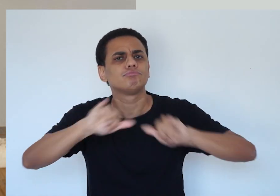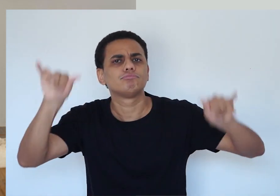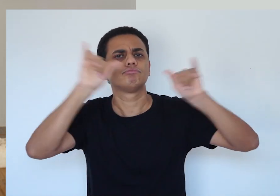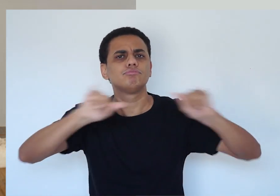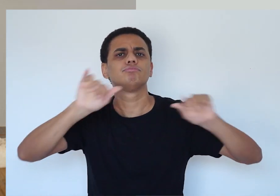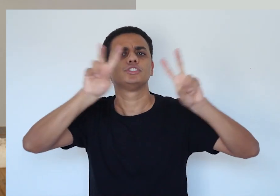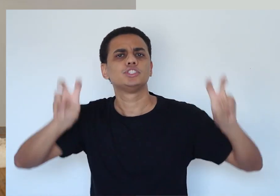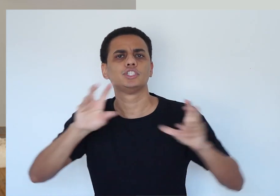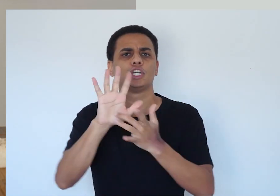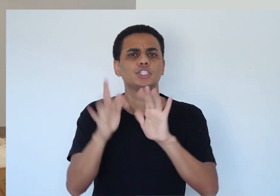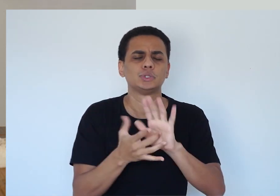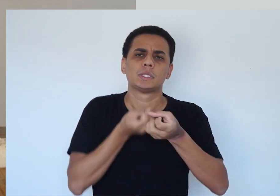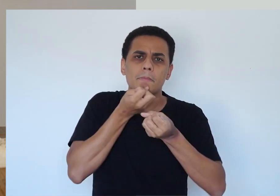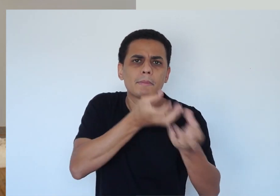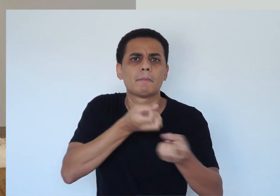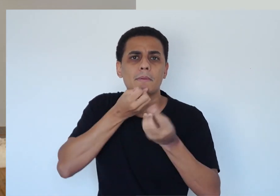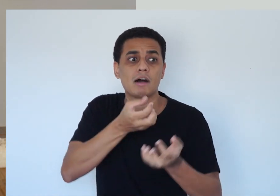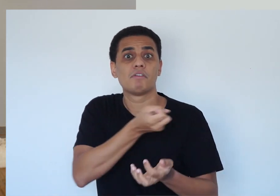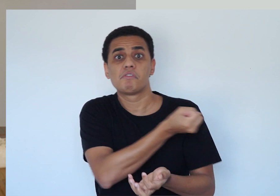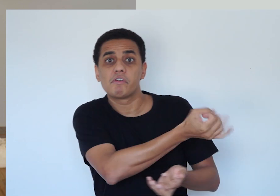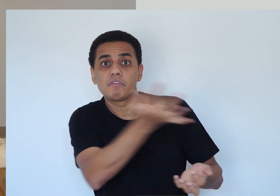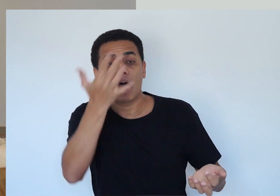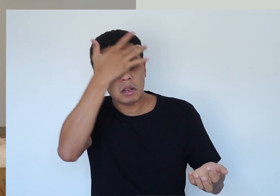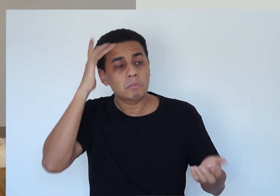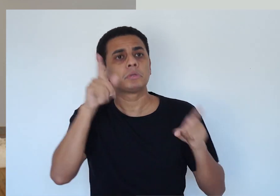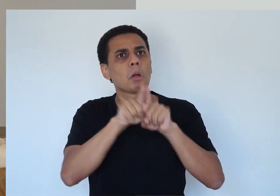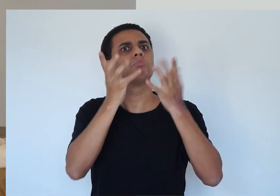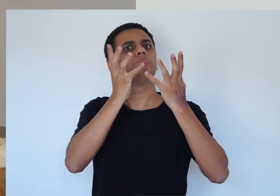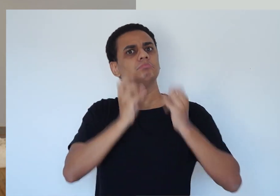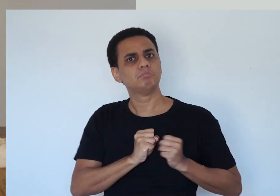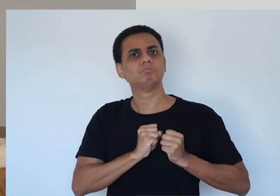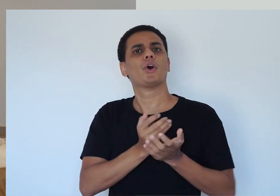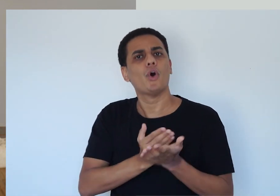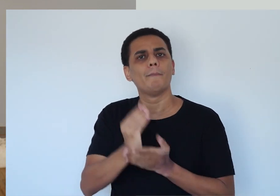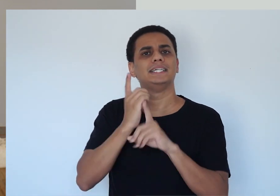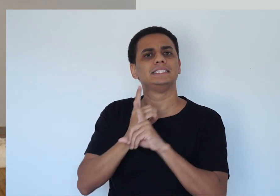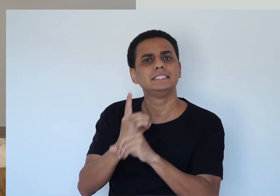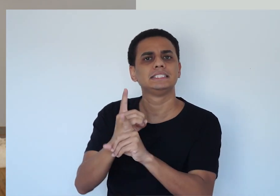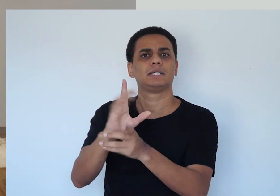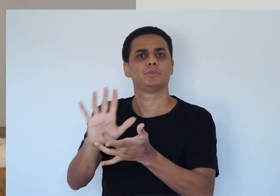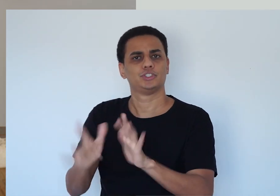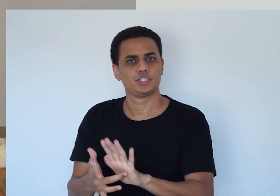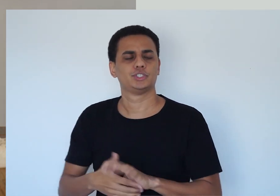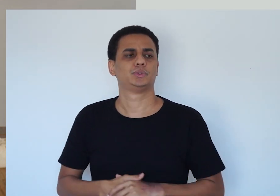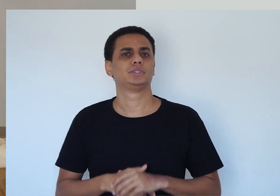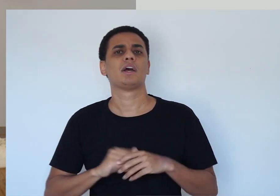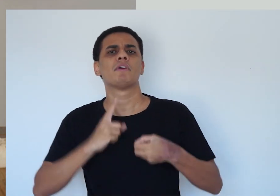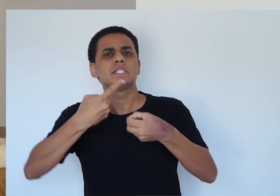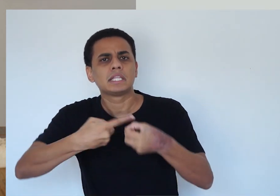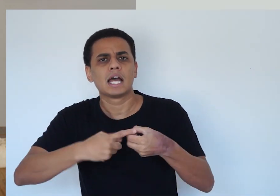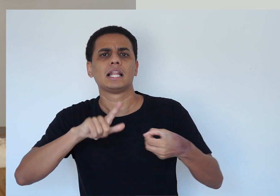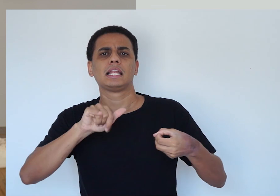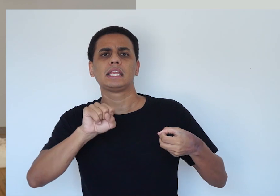prega as boas novas naquela cidade. Ali muitas pessoas se tornam discípulas de Jesus. Então eles voltam